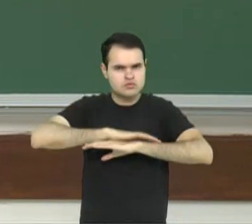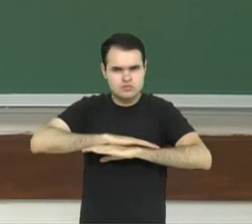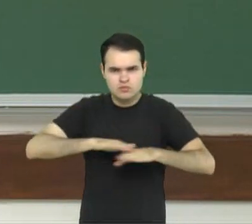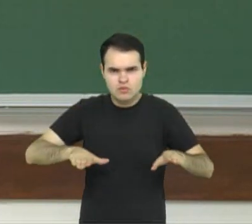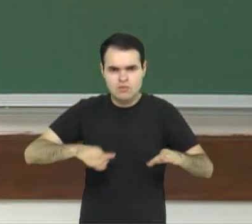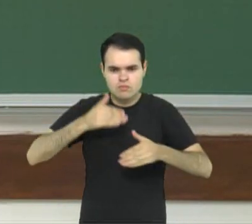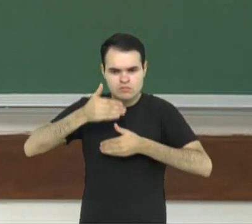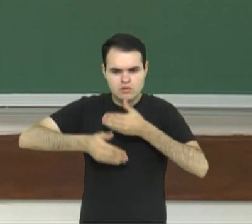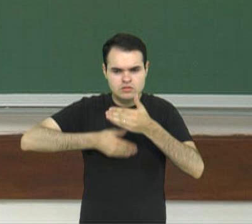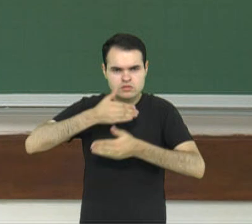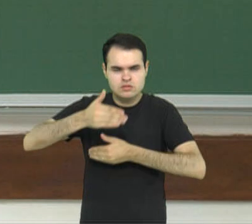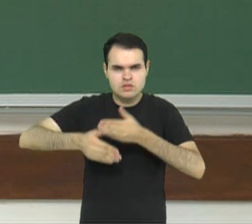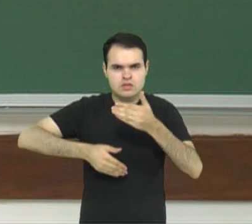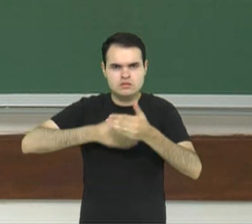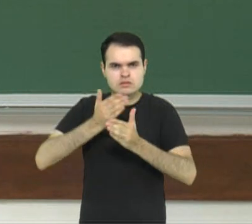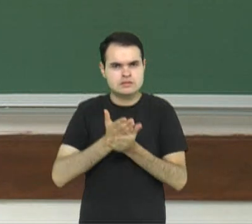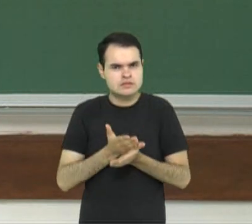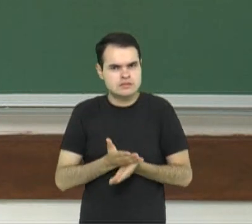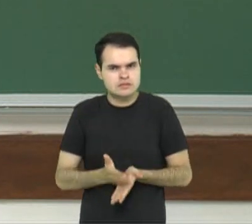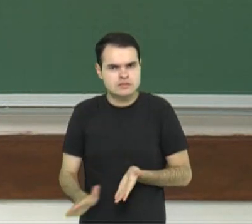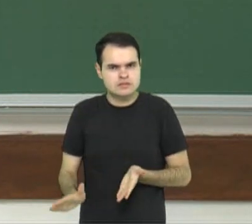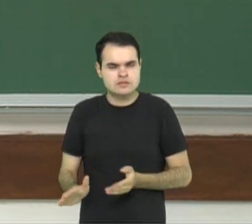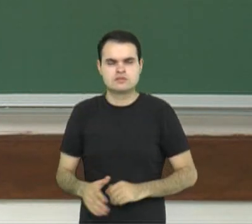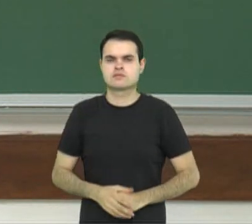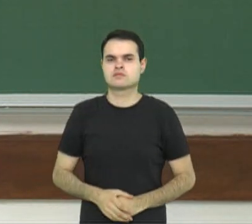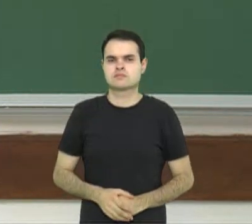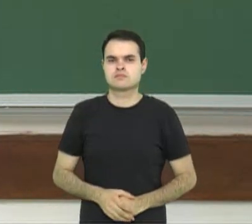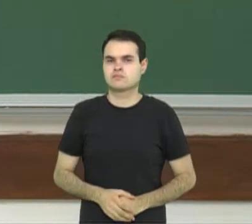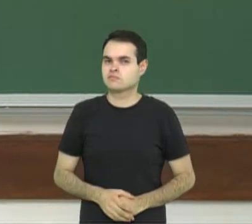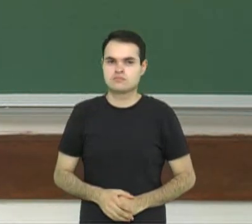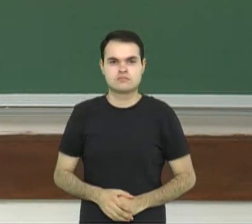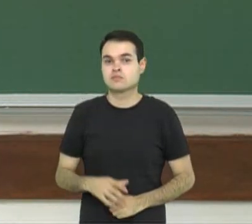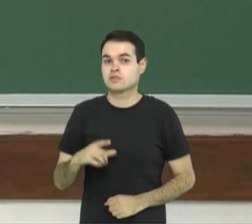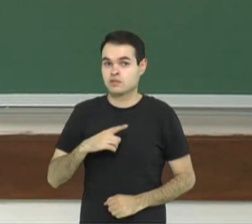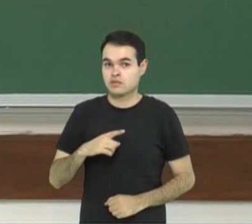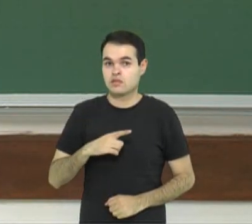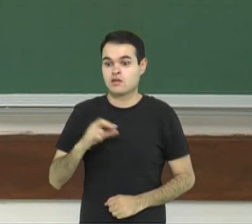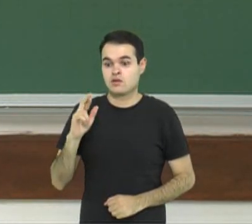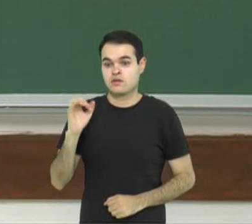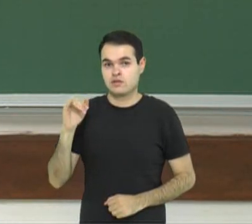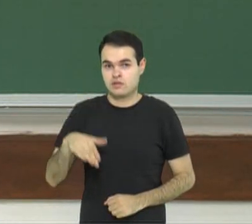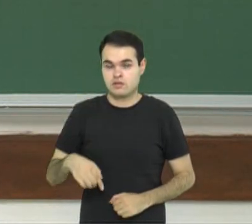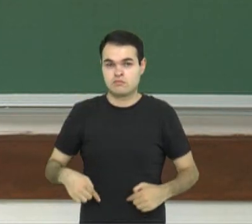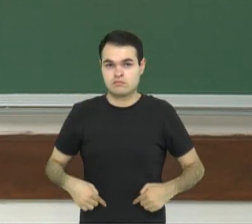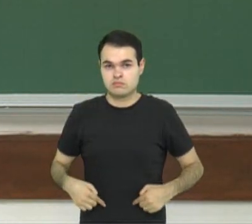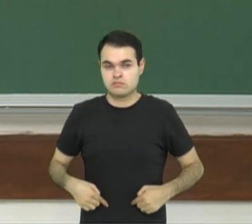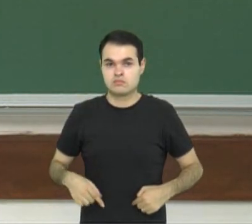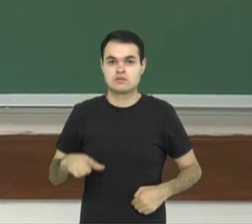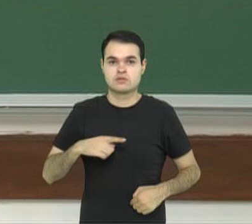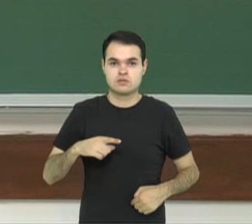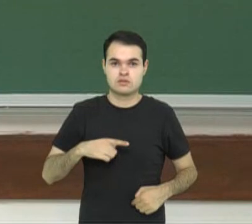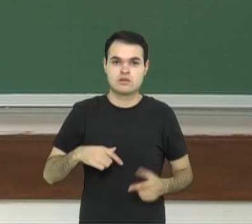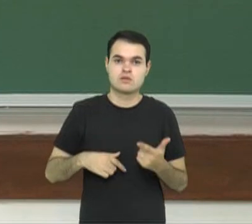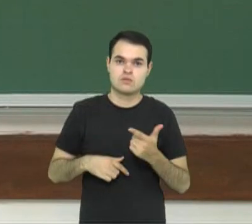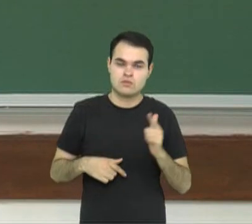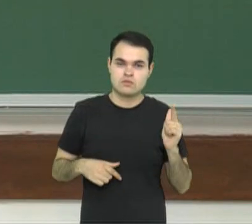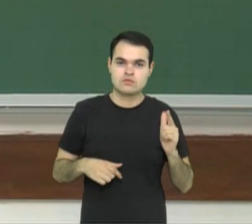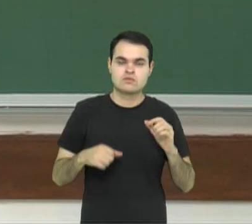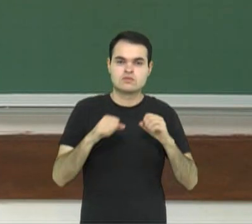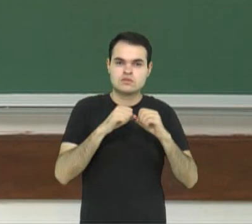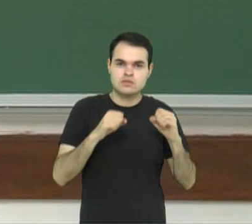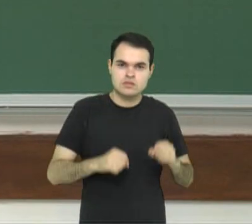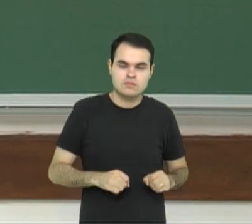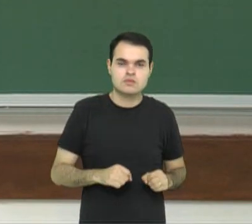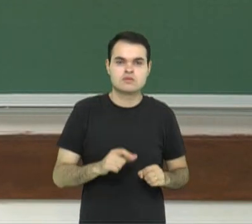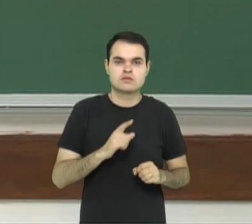todo o processo de excreção do corpo humano? Pessoal, além dos rins, nós temos também o sistema tegumentar, que vai ser responsável pela